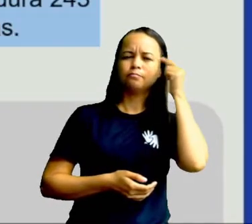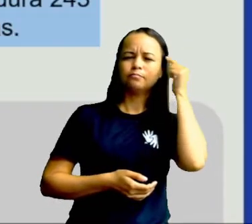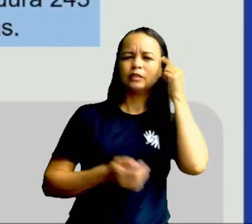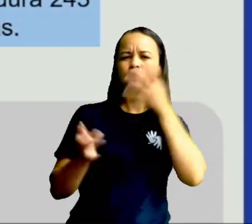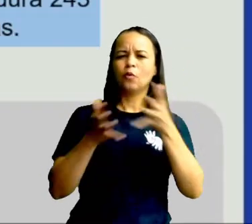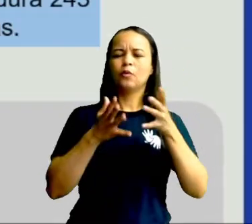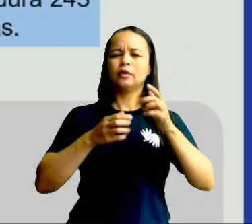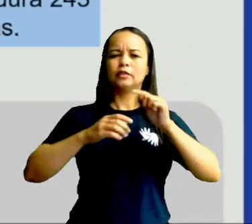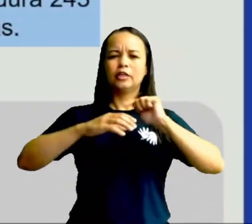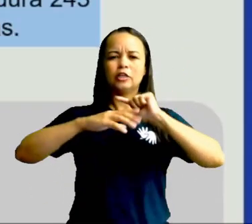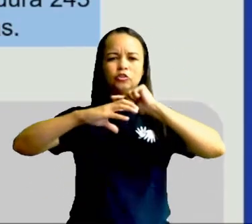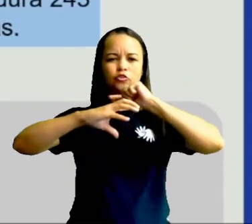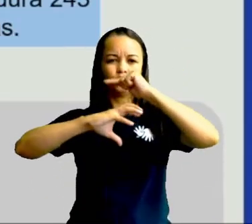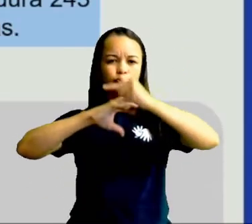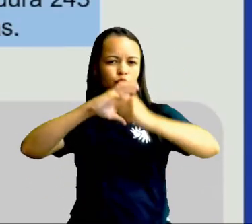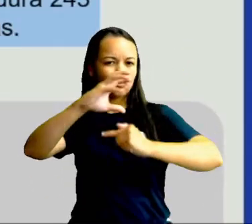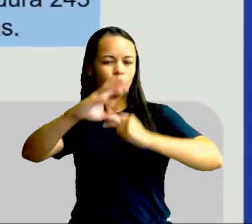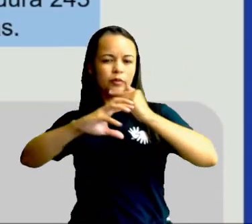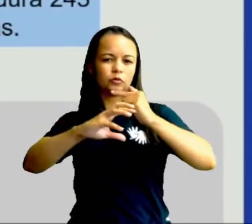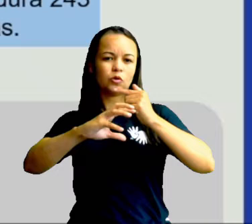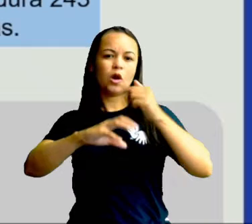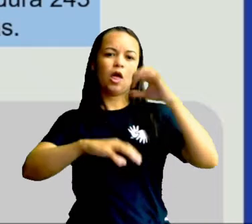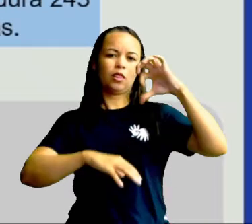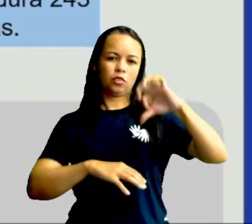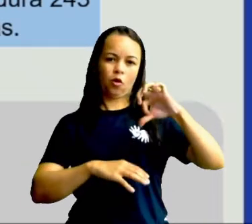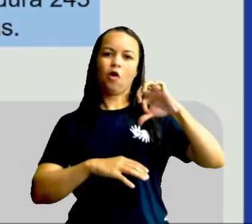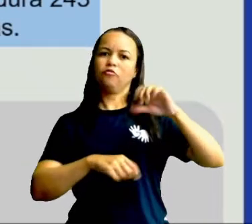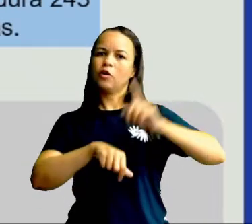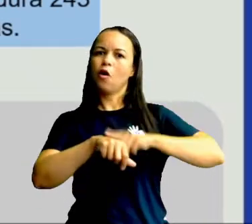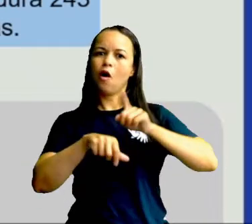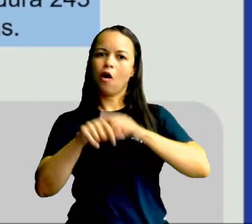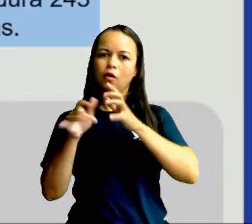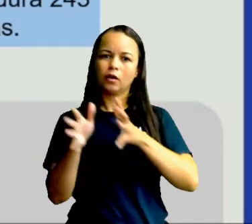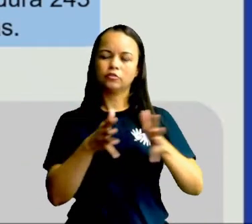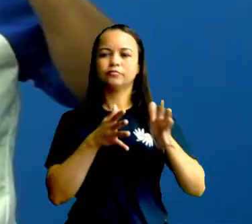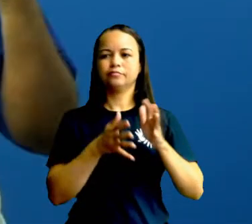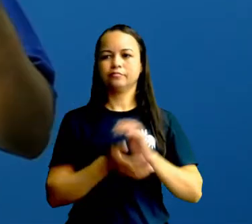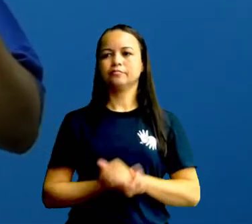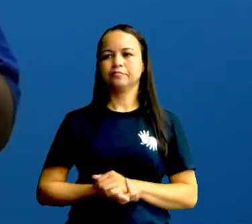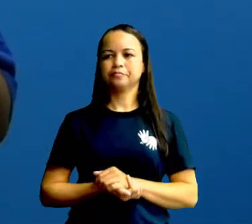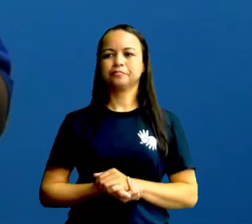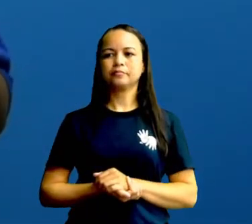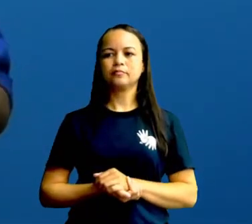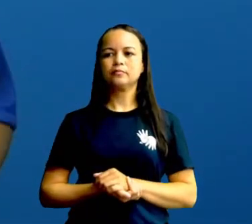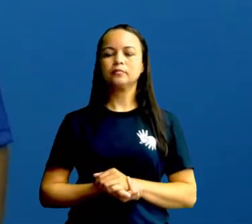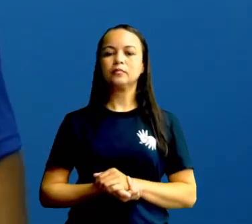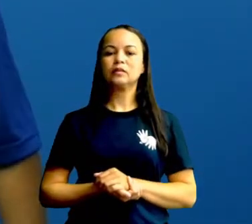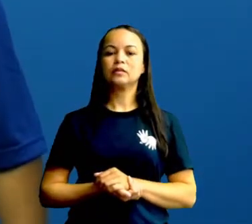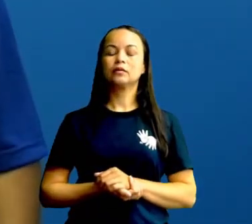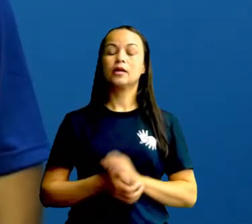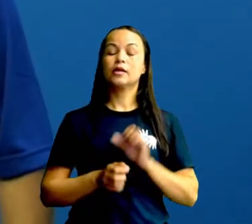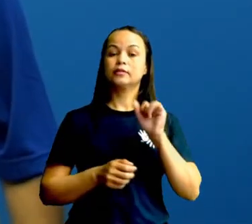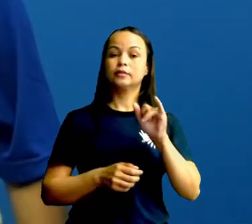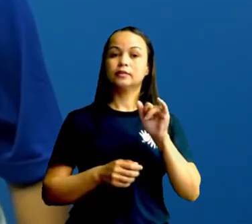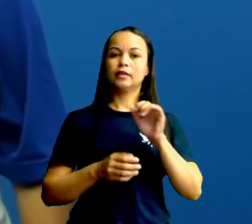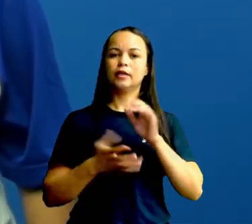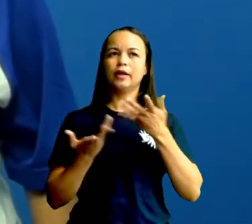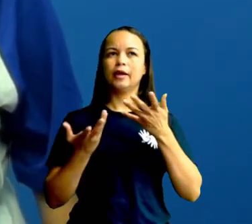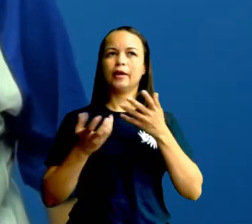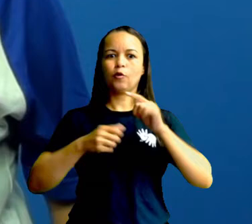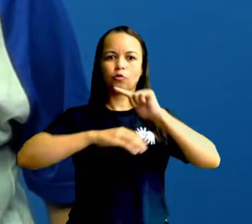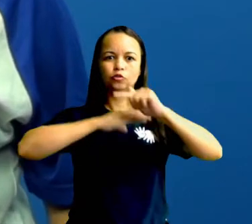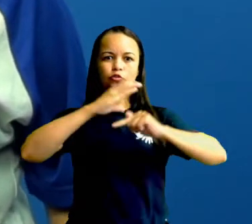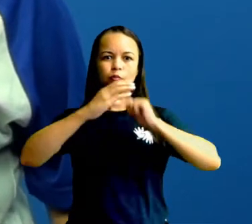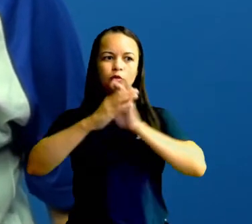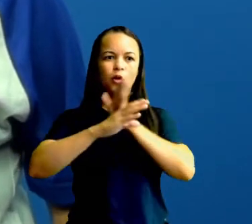que Júpiter, um dia dura 9 horas. Então, vê só, olha para cá. Se a gente for para lá, a